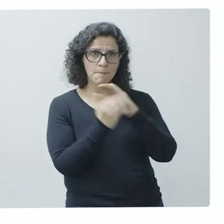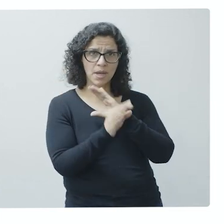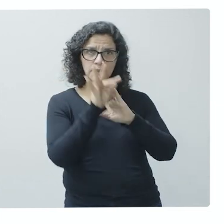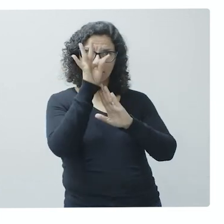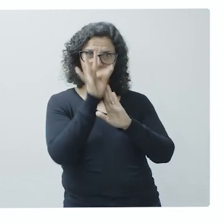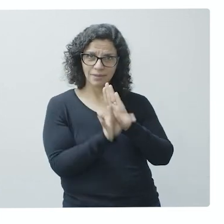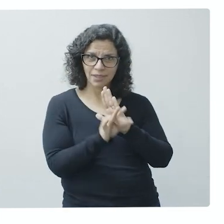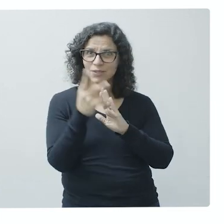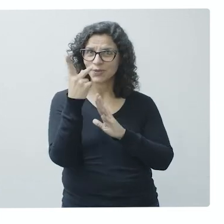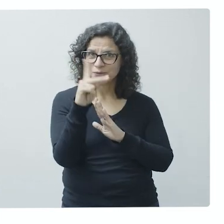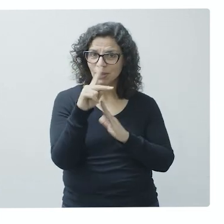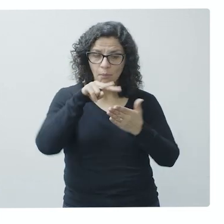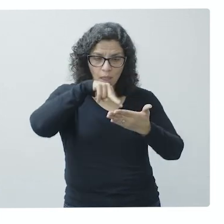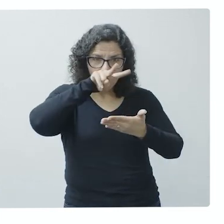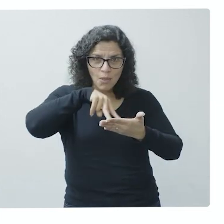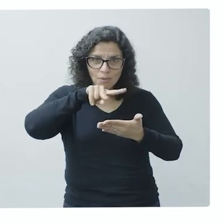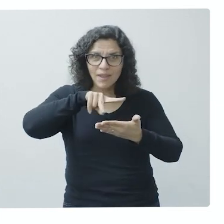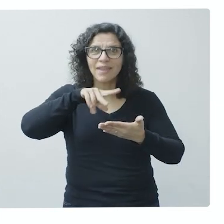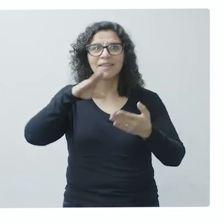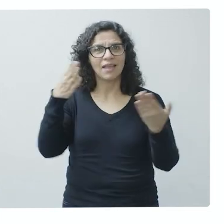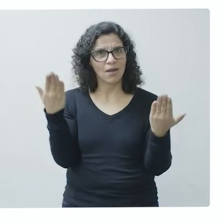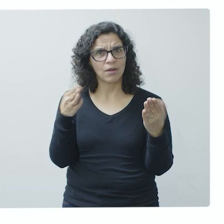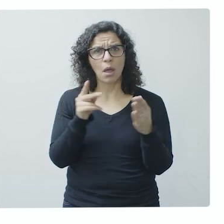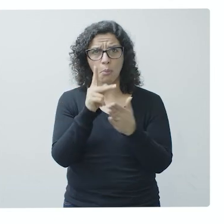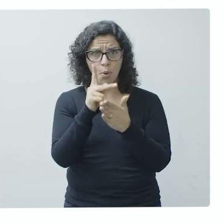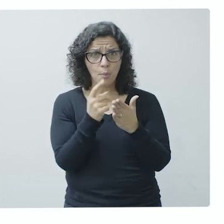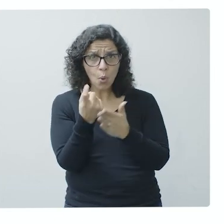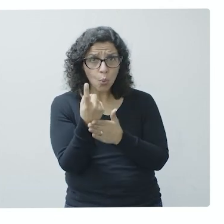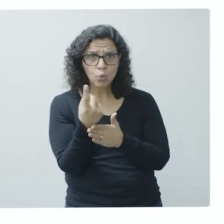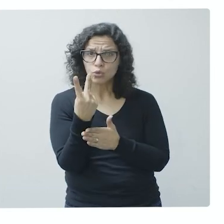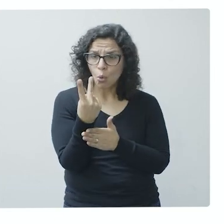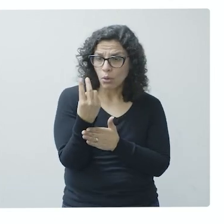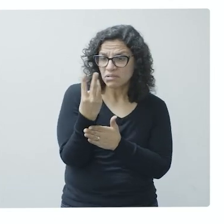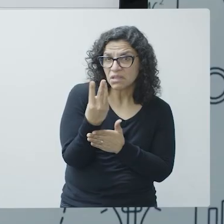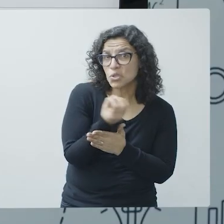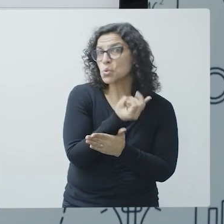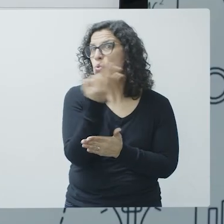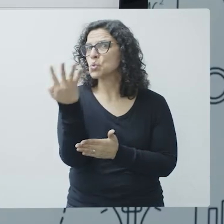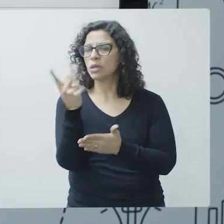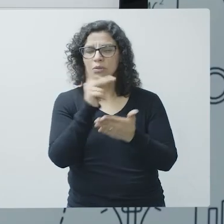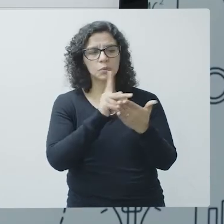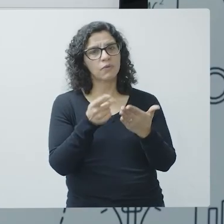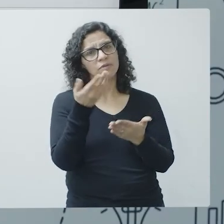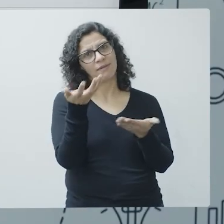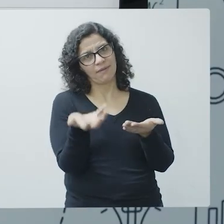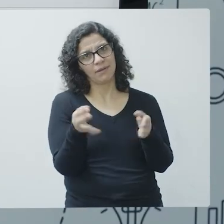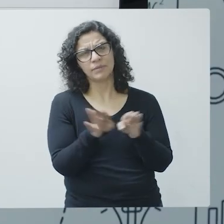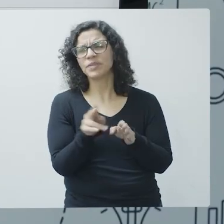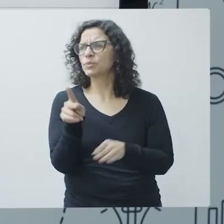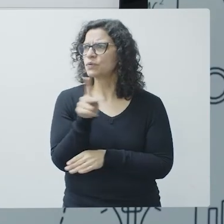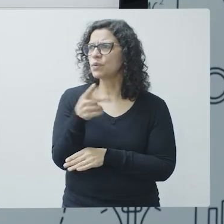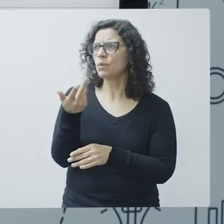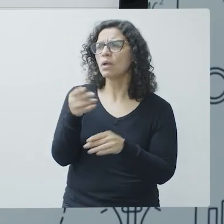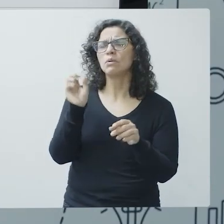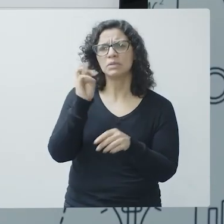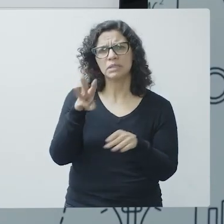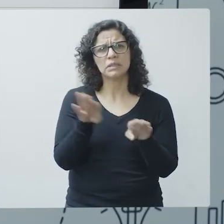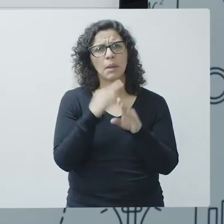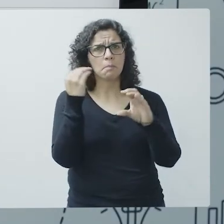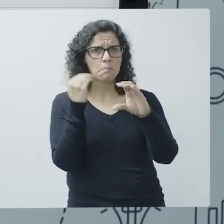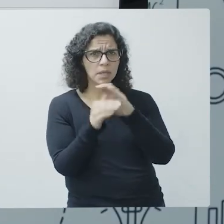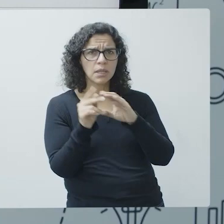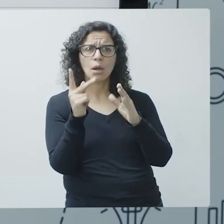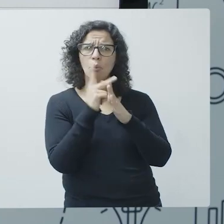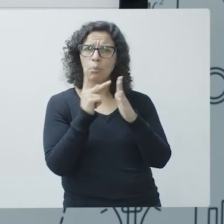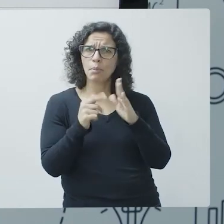enviar os seus poemas. Não precisa ser só um, você pode escrever muitos outros. Ah, professor, eu gostaria sim de mandar